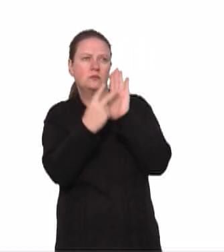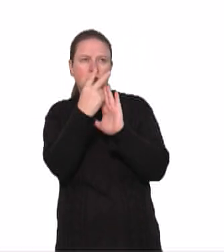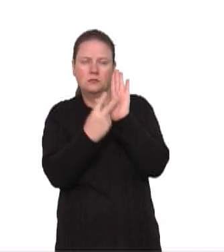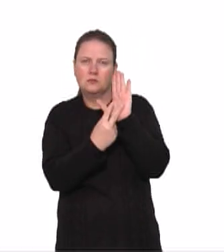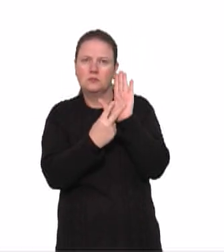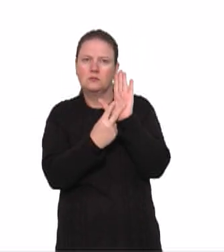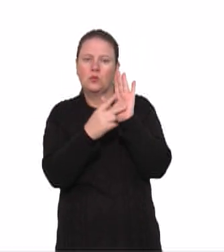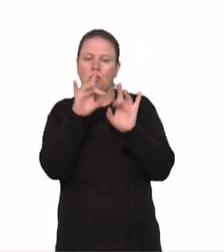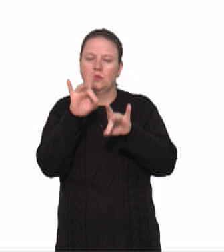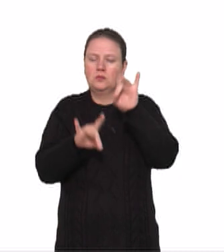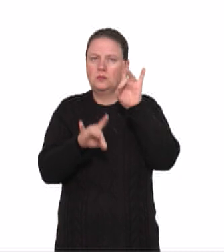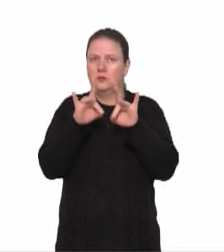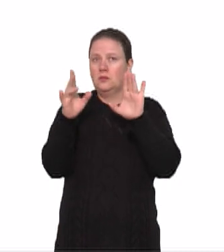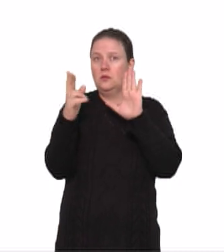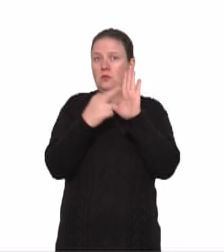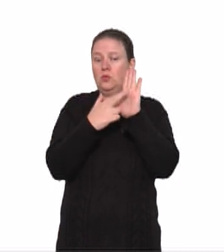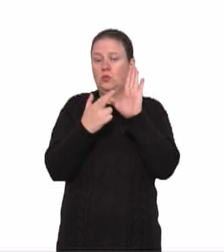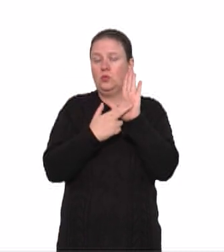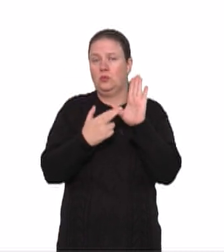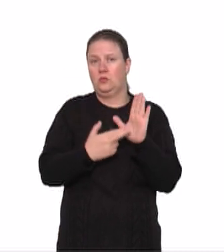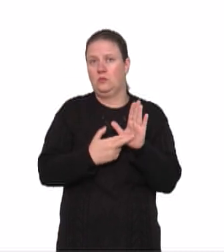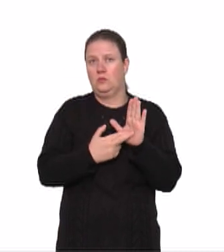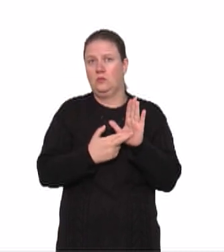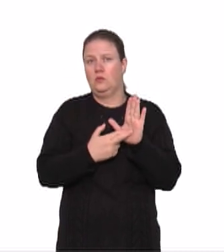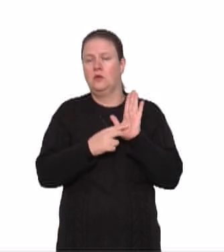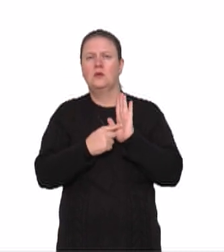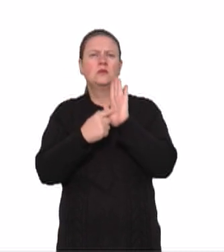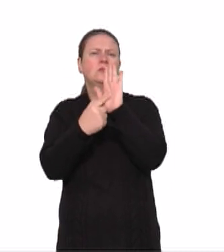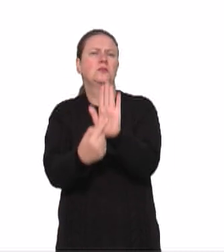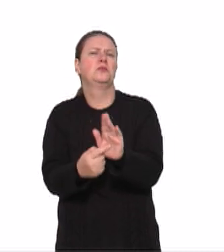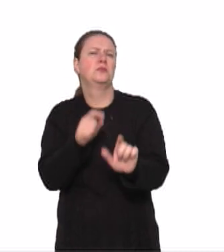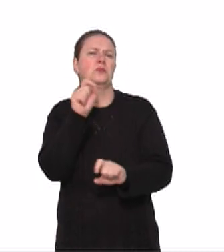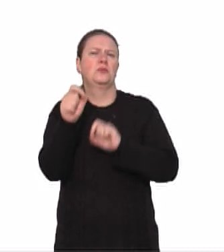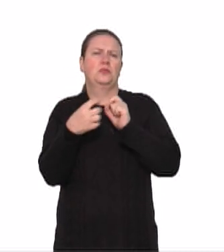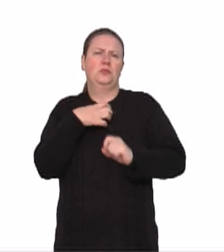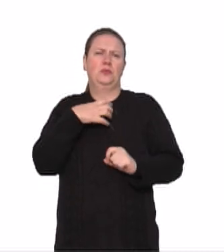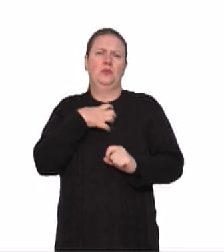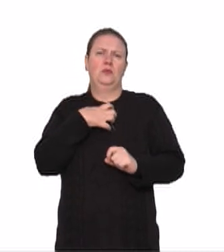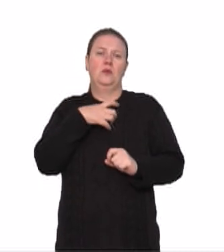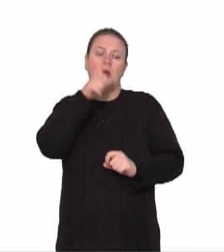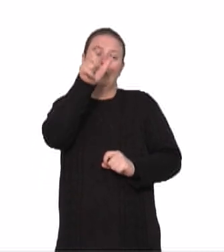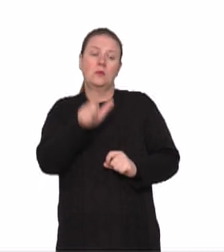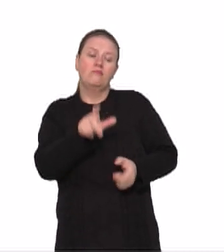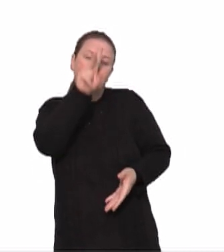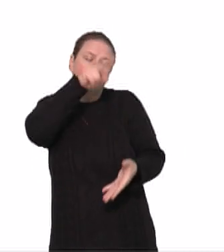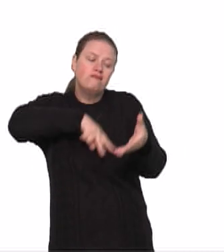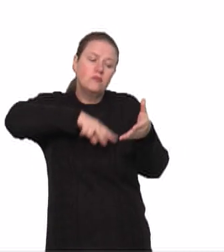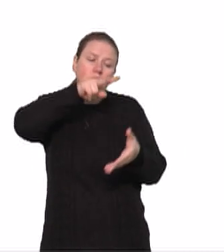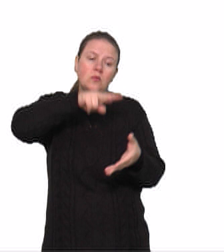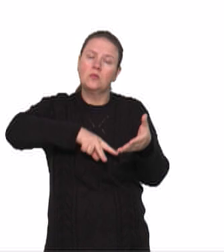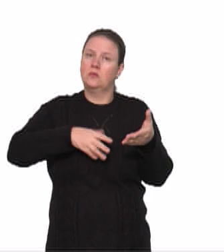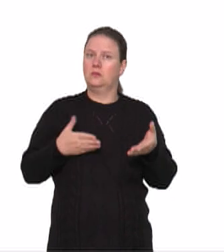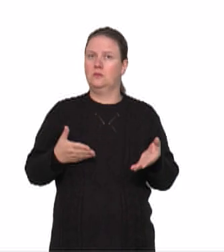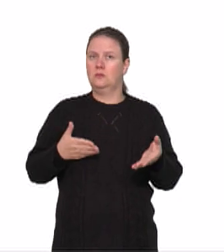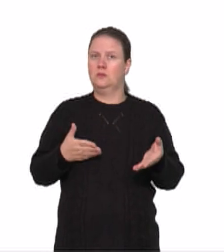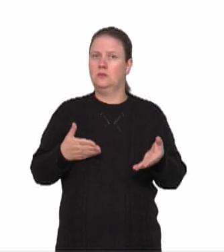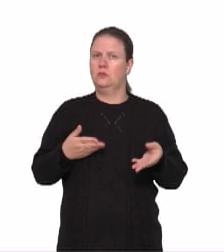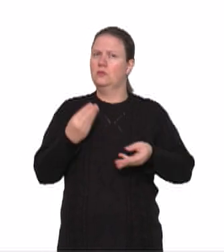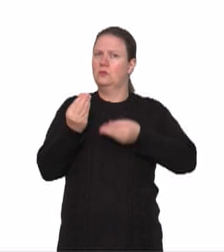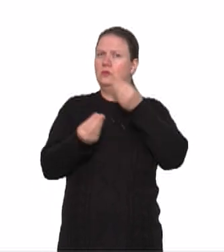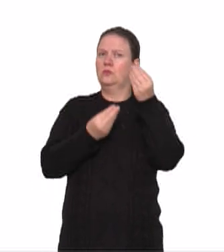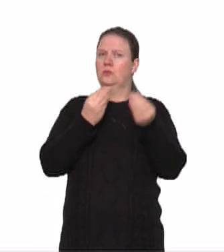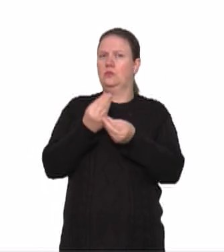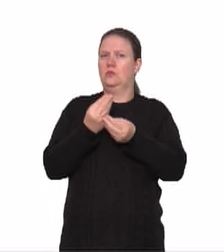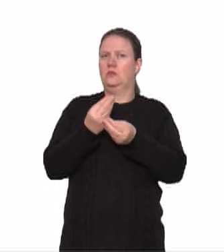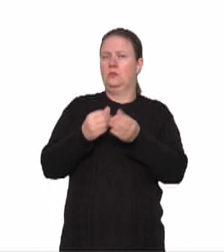fragmento da peça e responda. Ele se apresenta de que forma para o leitor? Tem o fragmento lá, então.